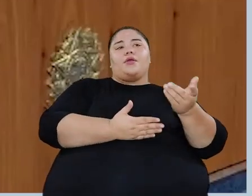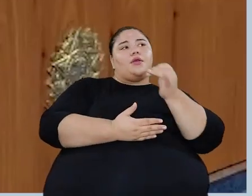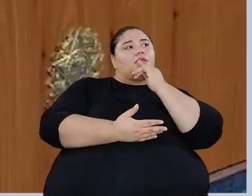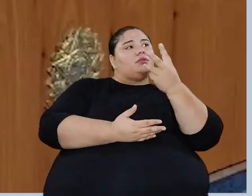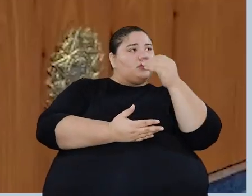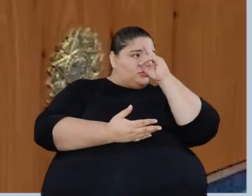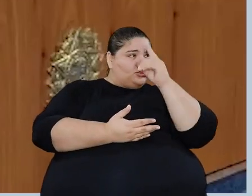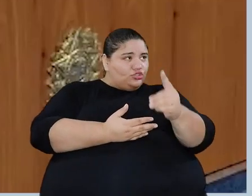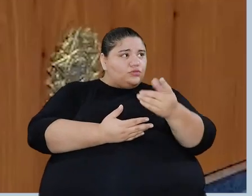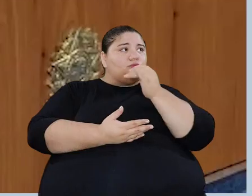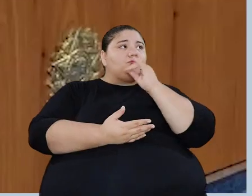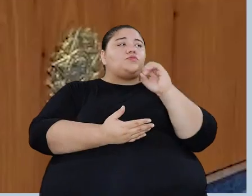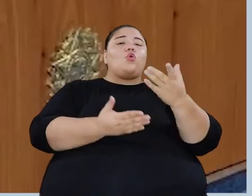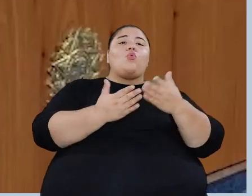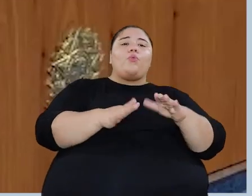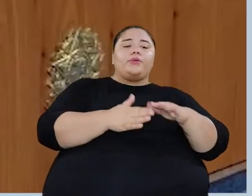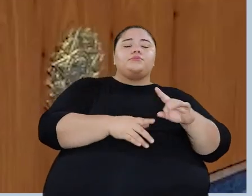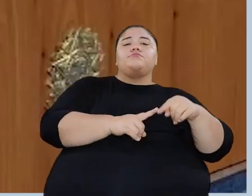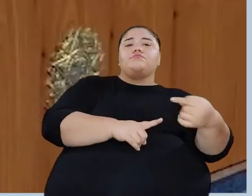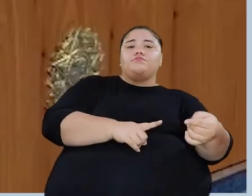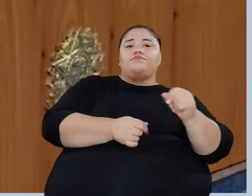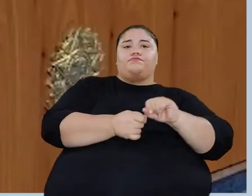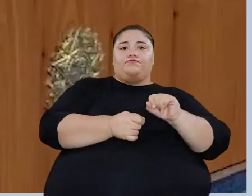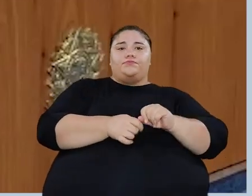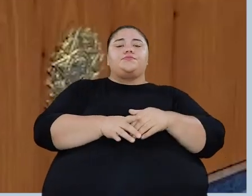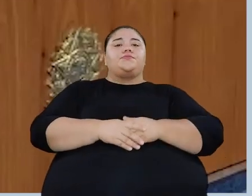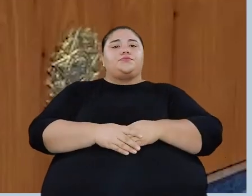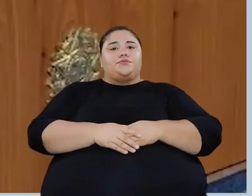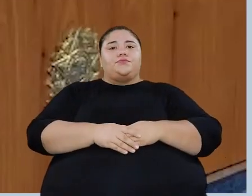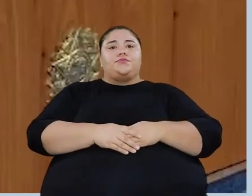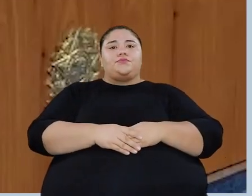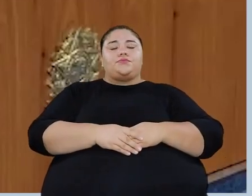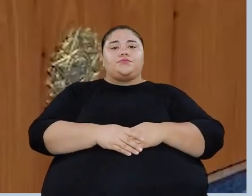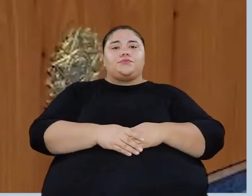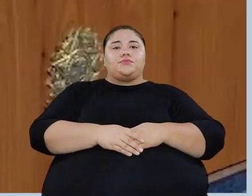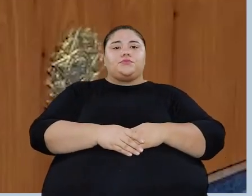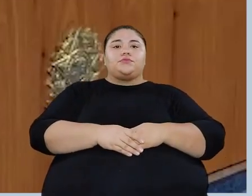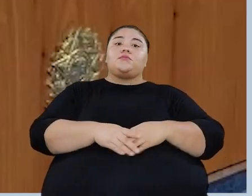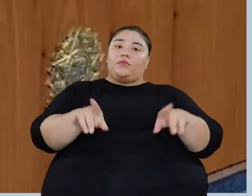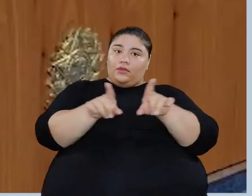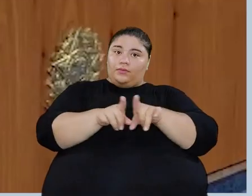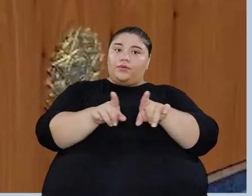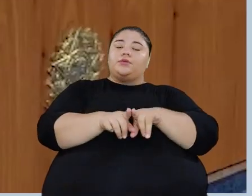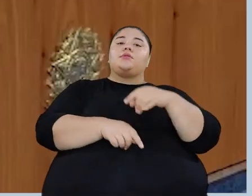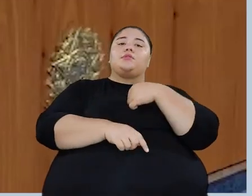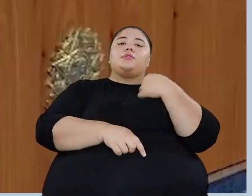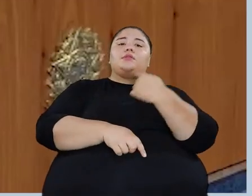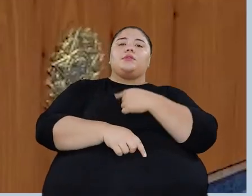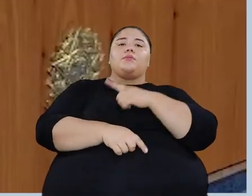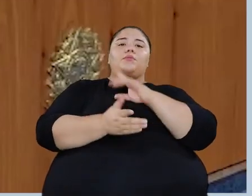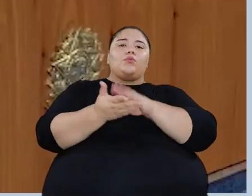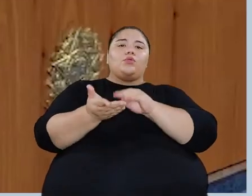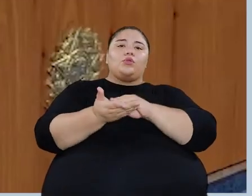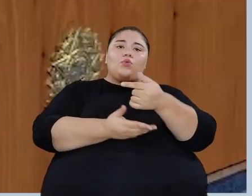30 dias, ou as compensações que serão feitas. Descontos duplicados, por exemplo. Também. Aí teremos um outro modelo que